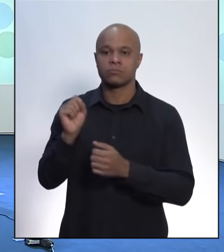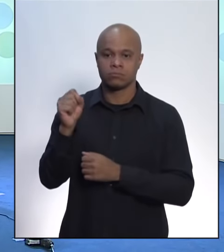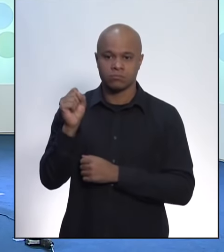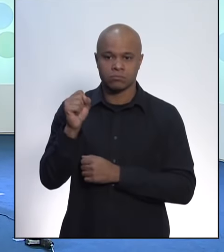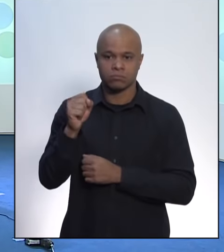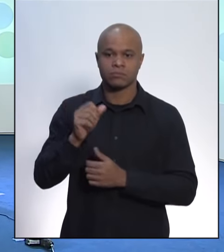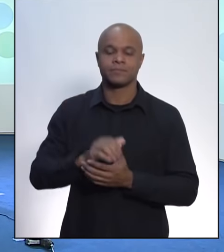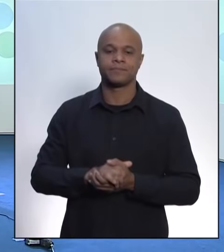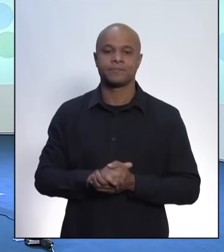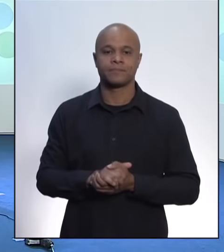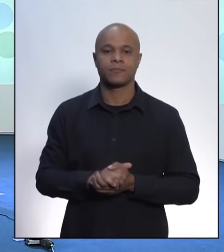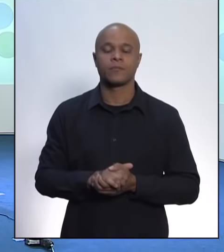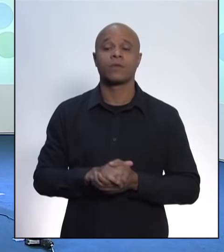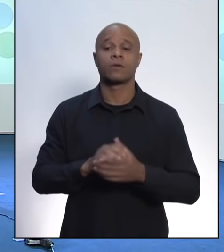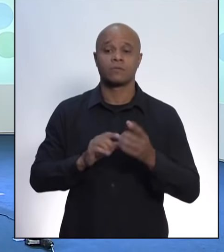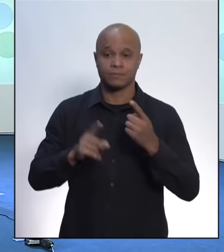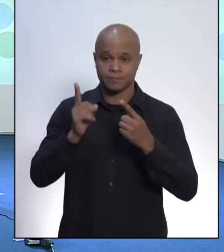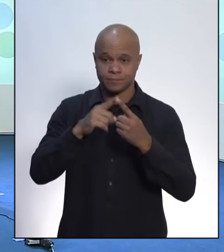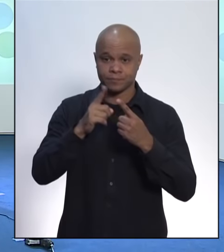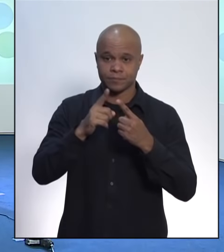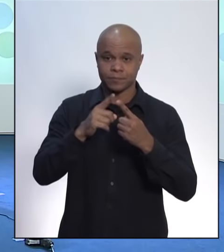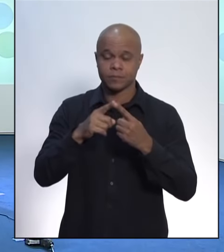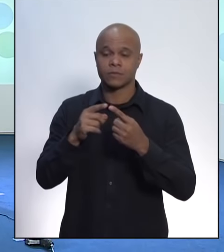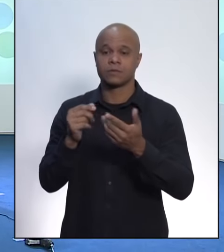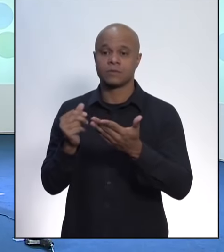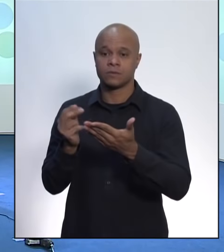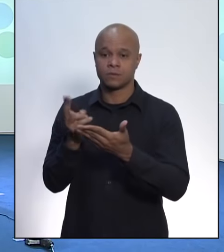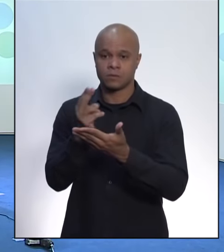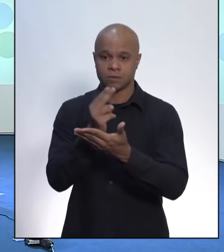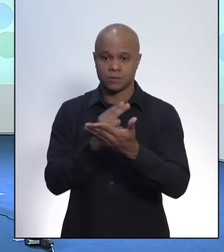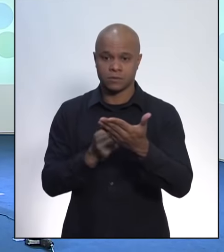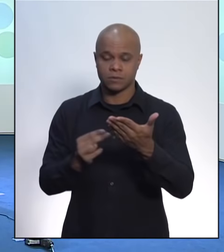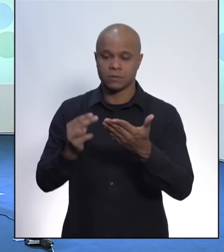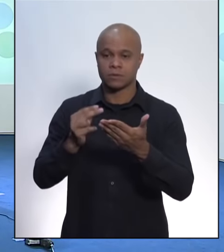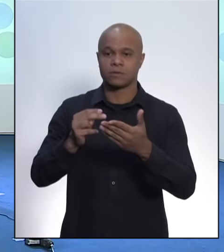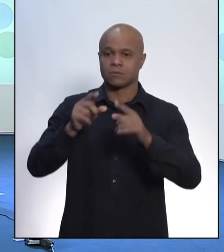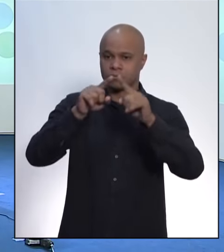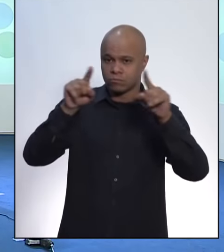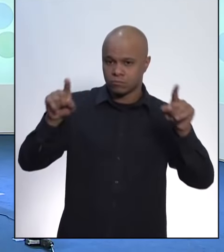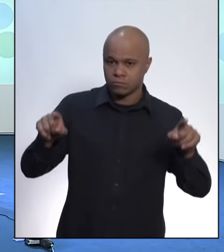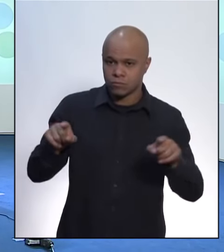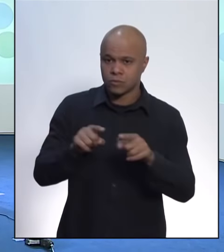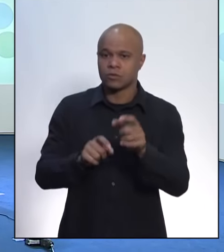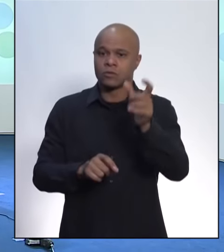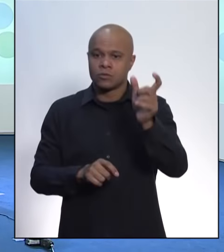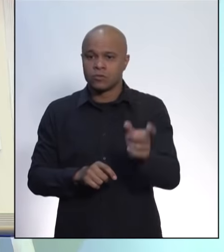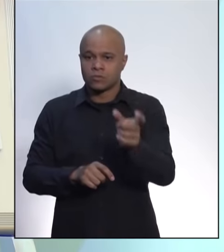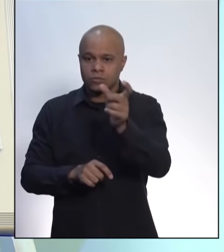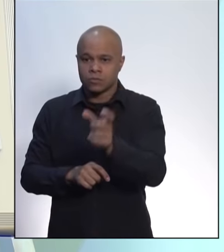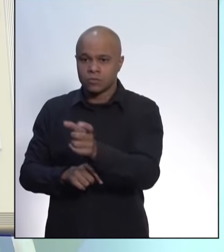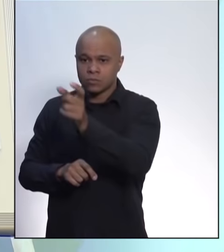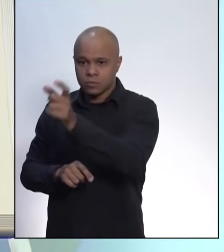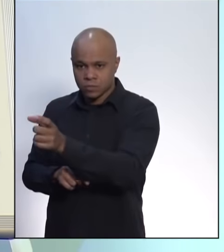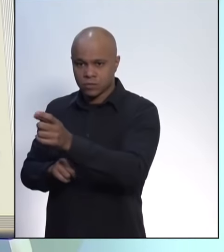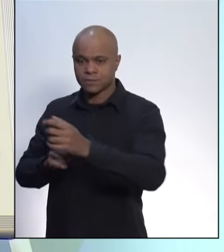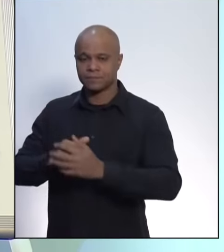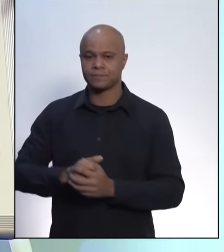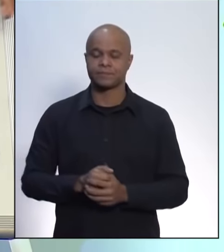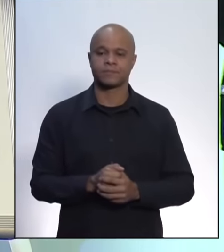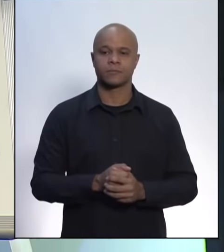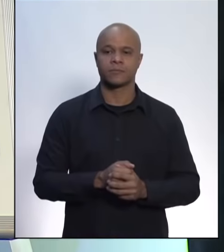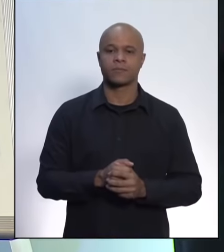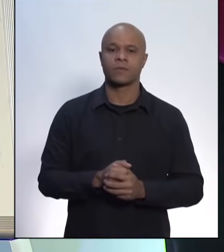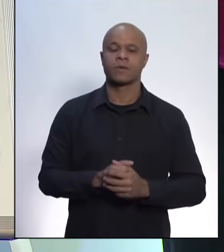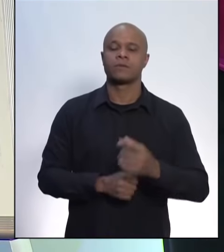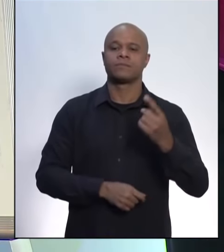vocês vão primeiro desenhar a tabela com três colunas e na